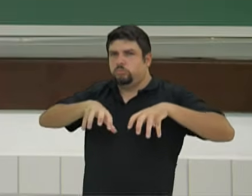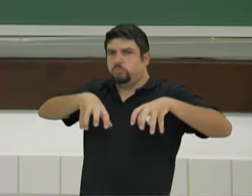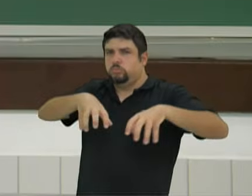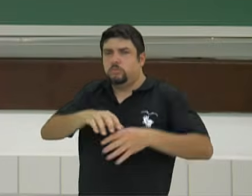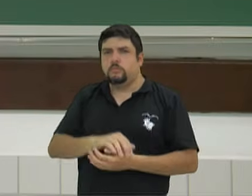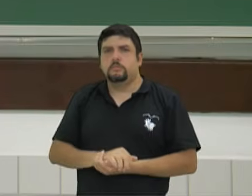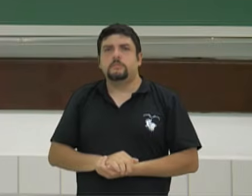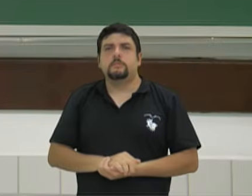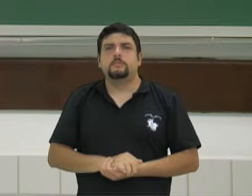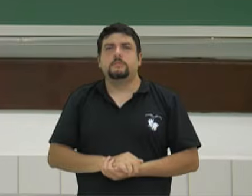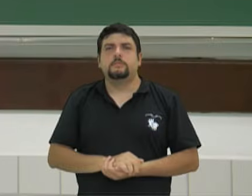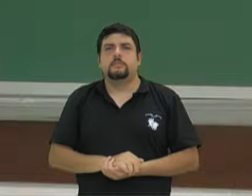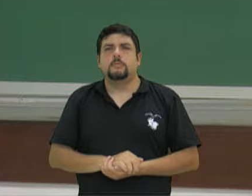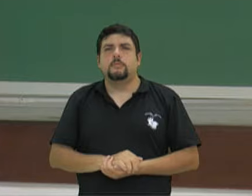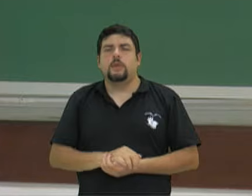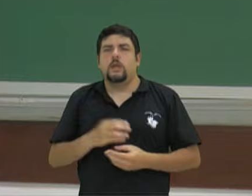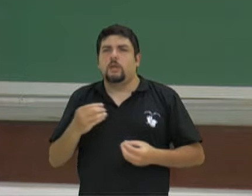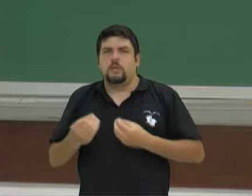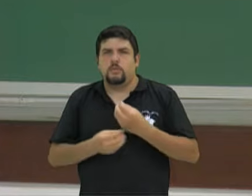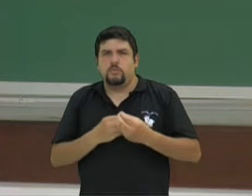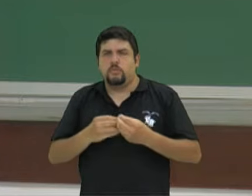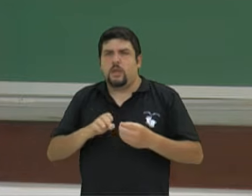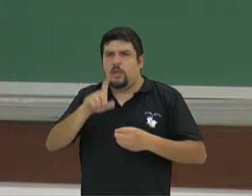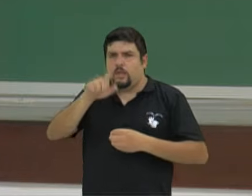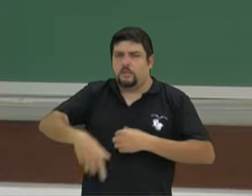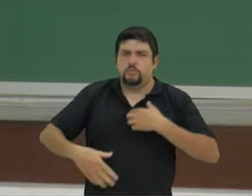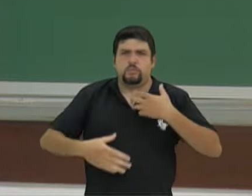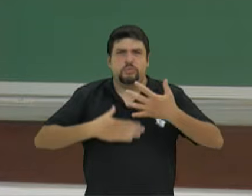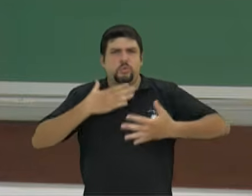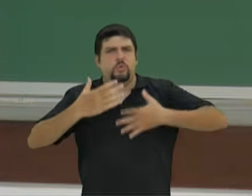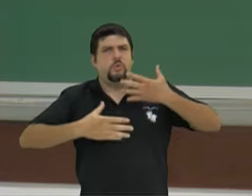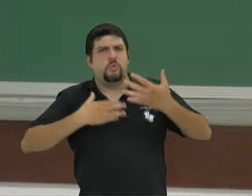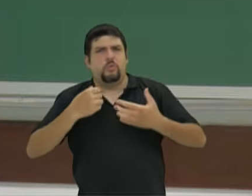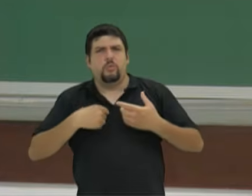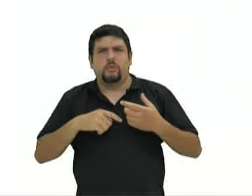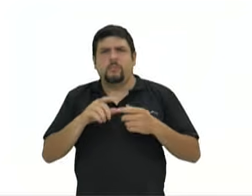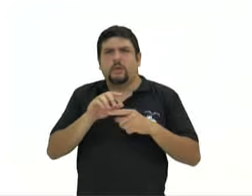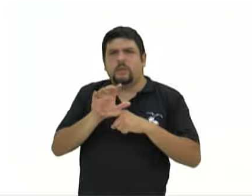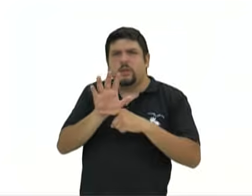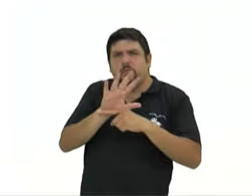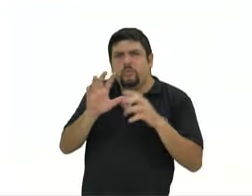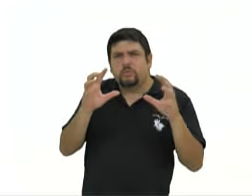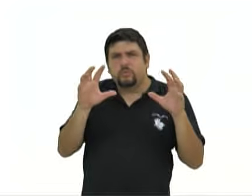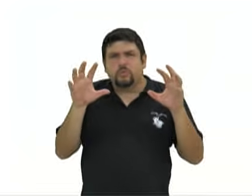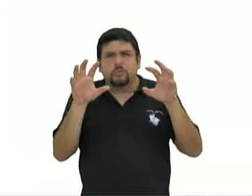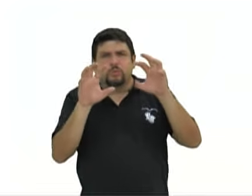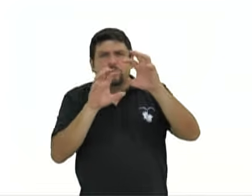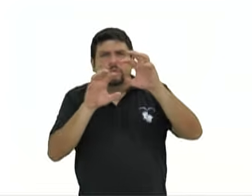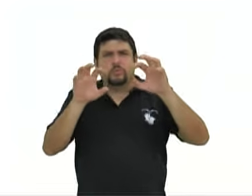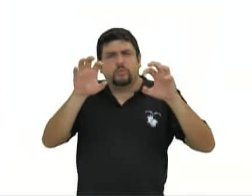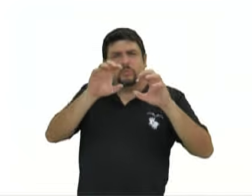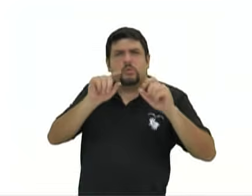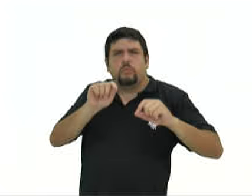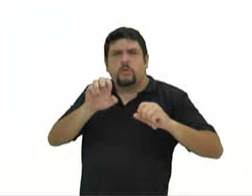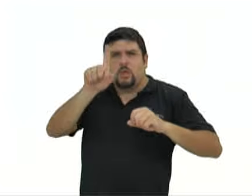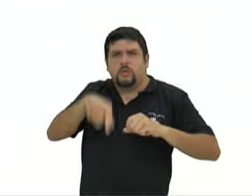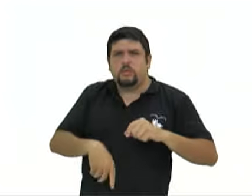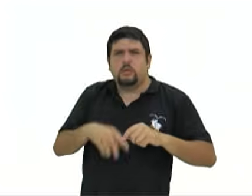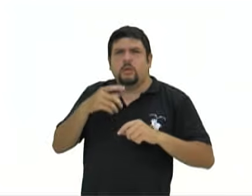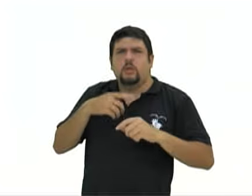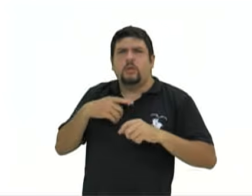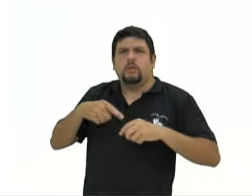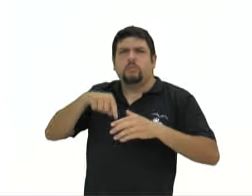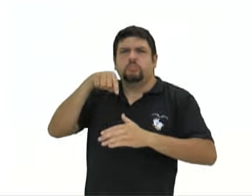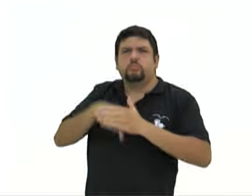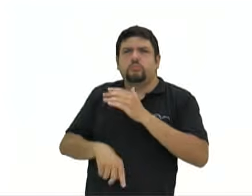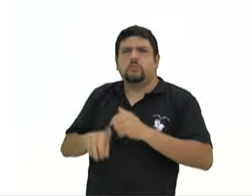Pessoal, então vamos lá. Os personagens eram bizarros, assustadores, uma distorção de imagem devido a uma excessiva dramaticidade, tanto na atuação quanto